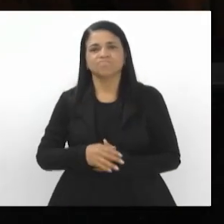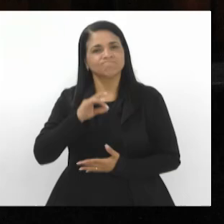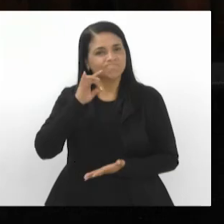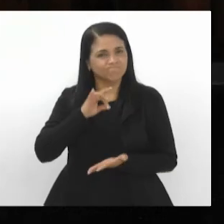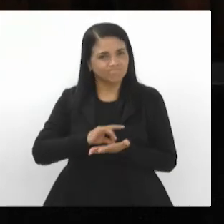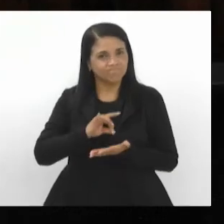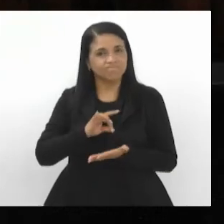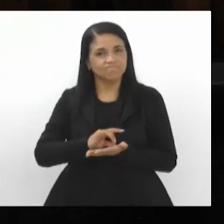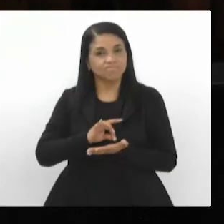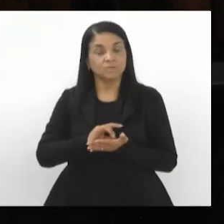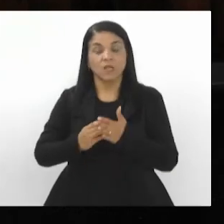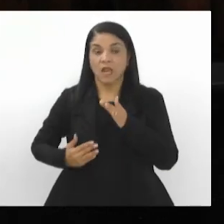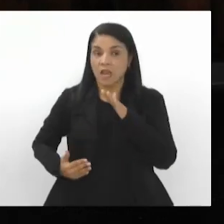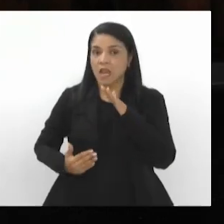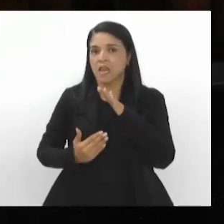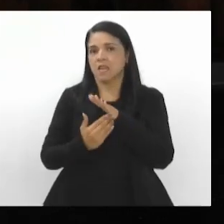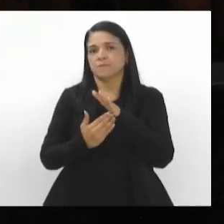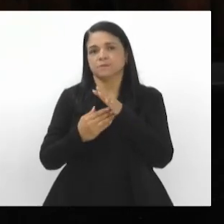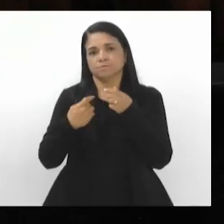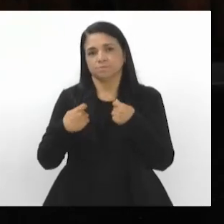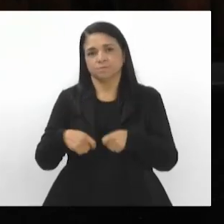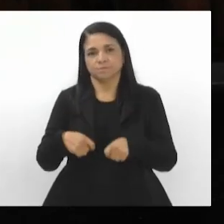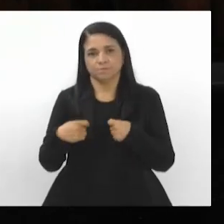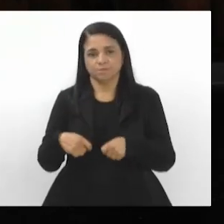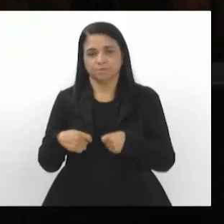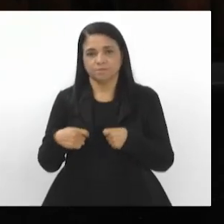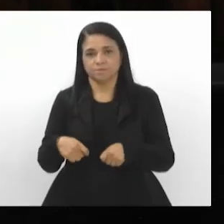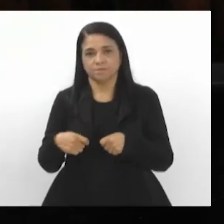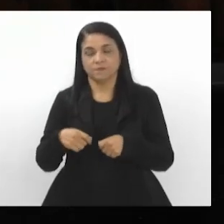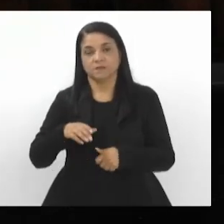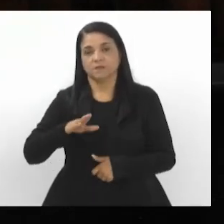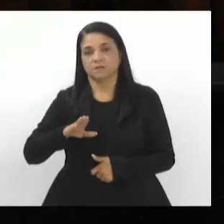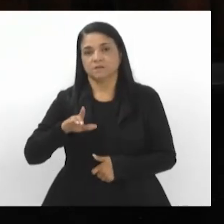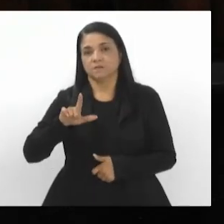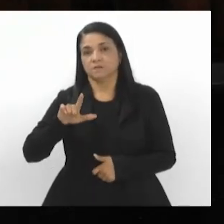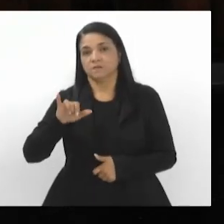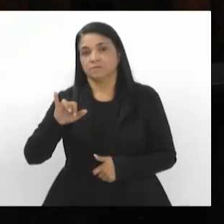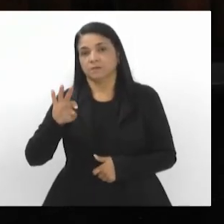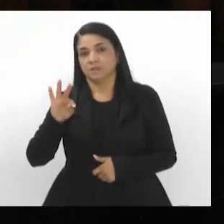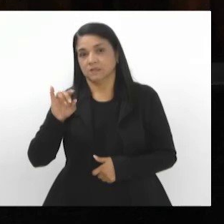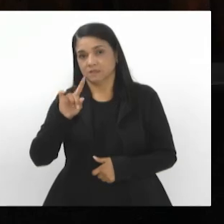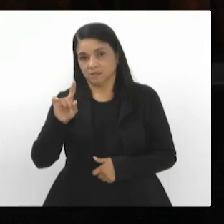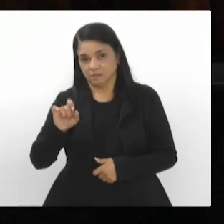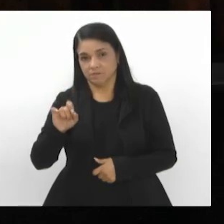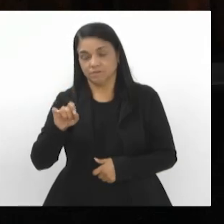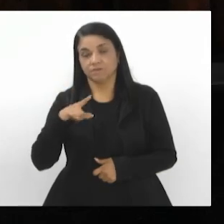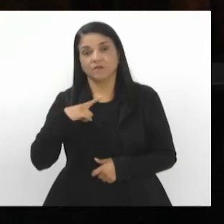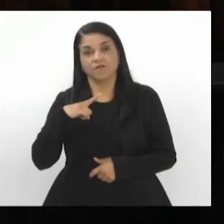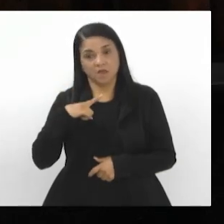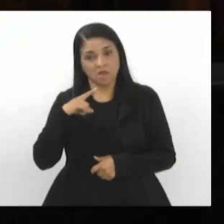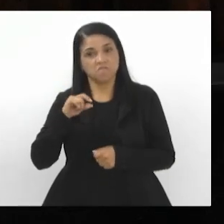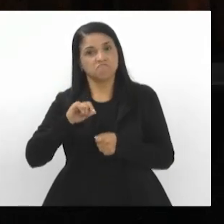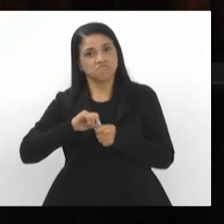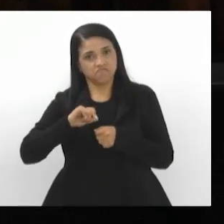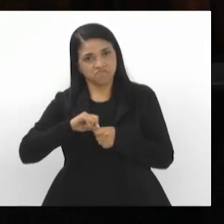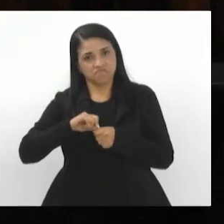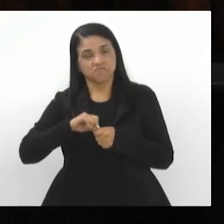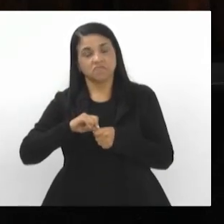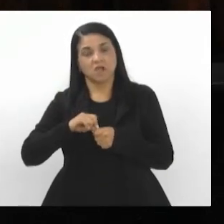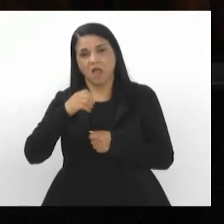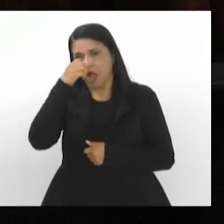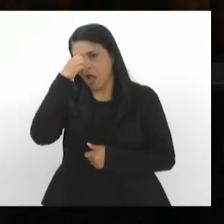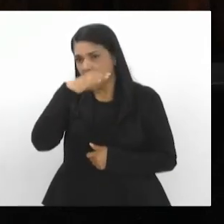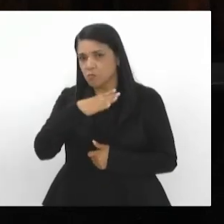tem que colocar um limite nessas blitz que eles vêm fazendo, inclusive com muito abuso